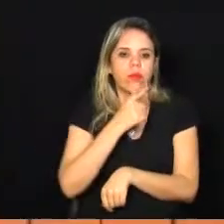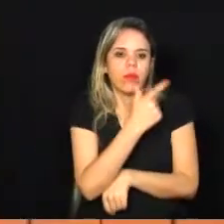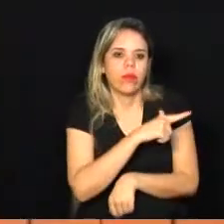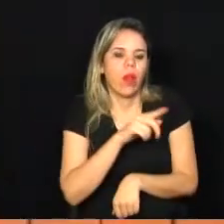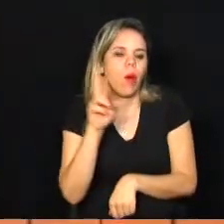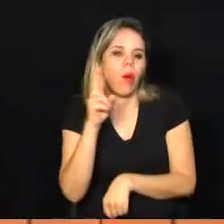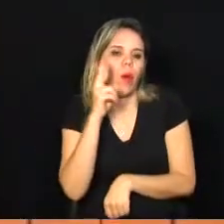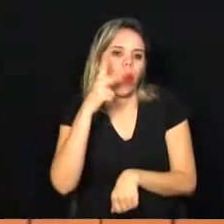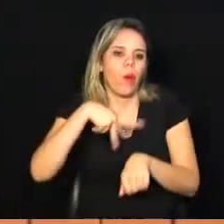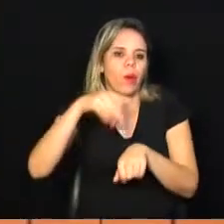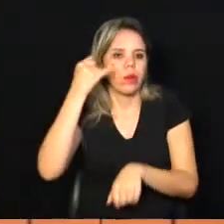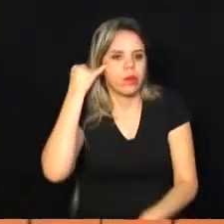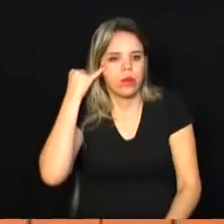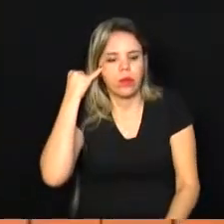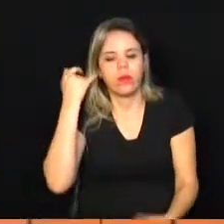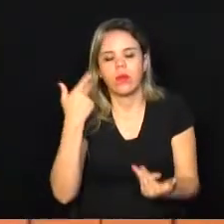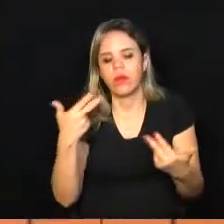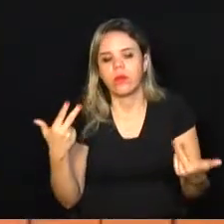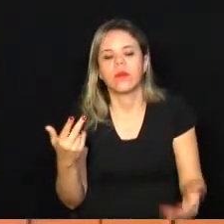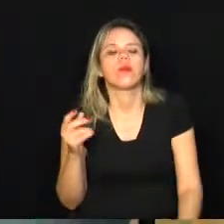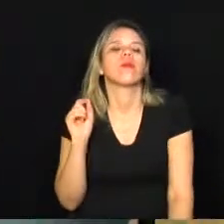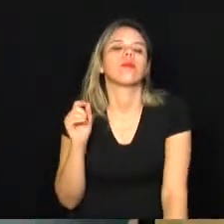Rússia, Japão, Grã-Bretanha?